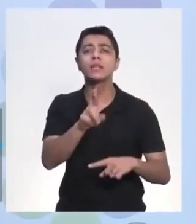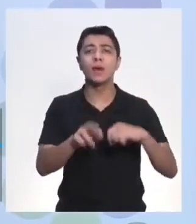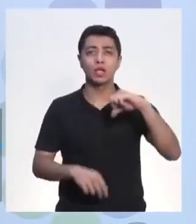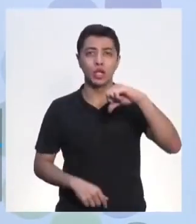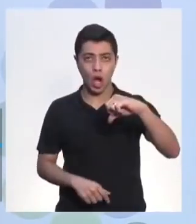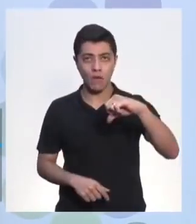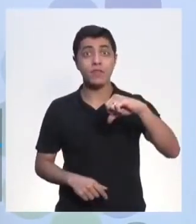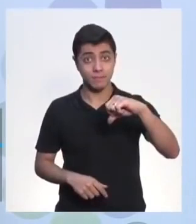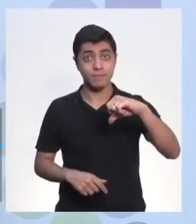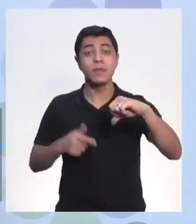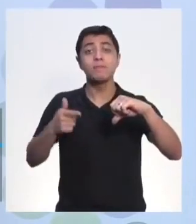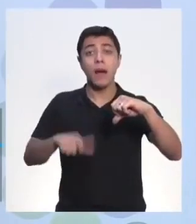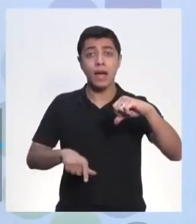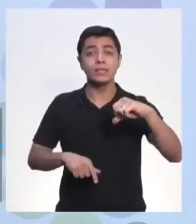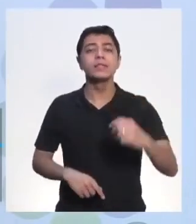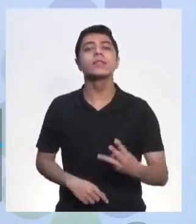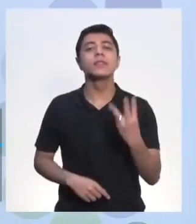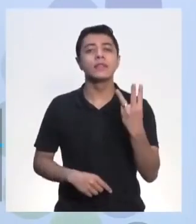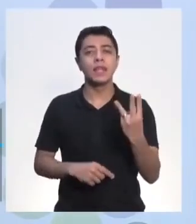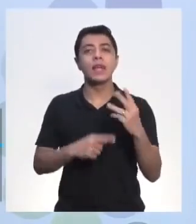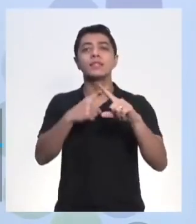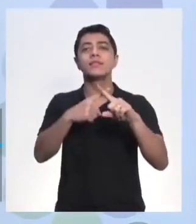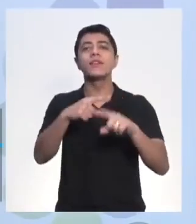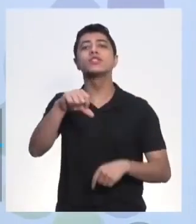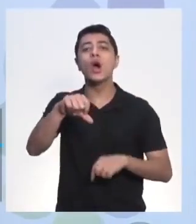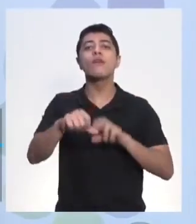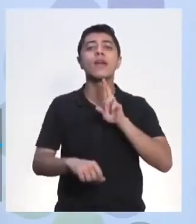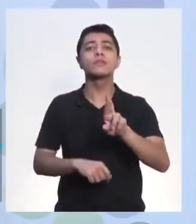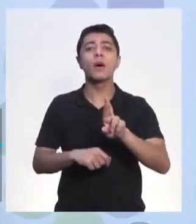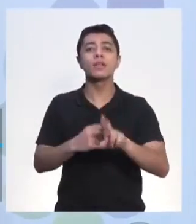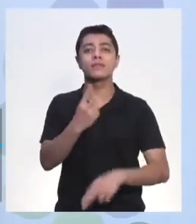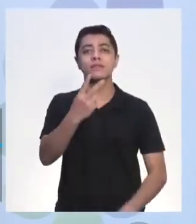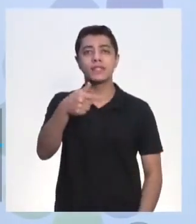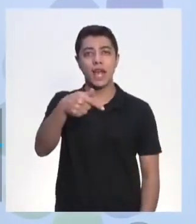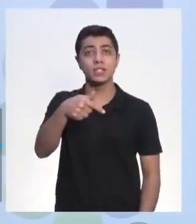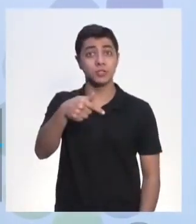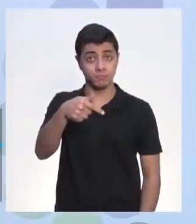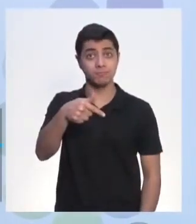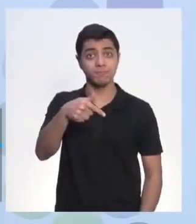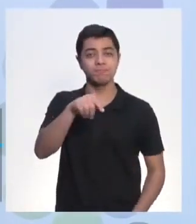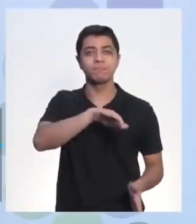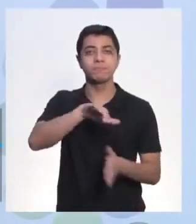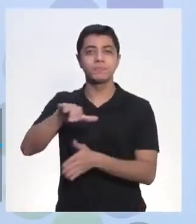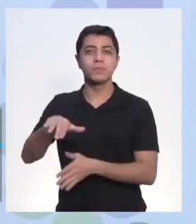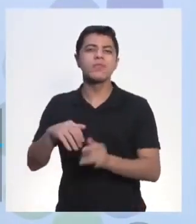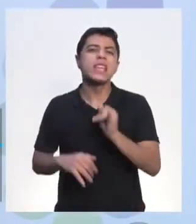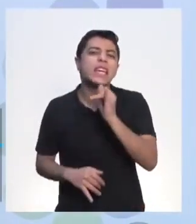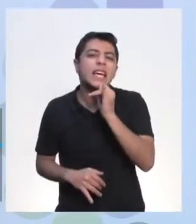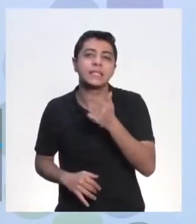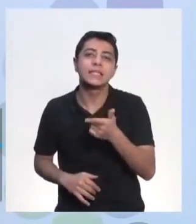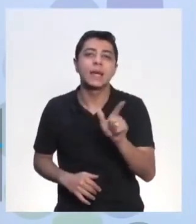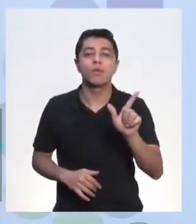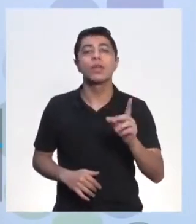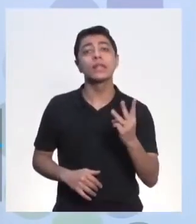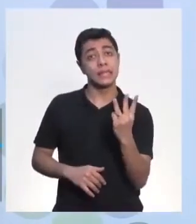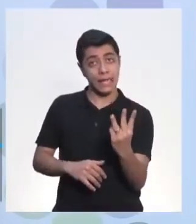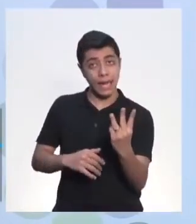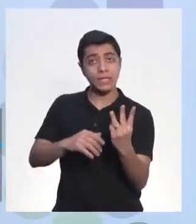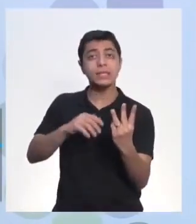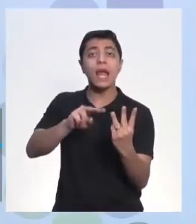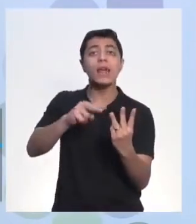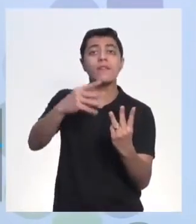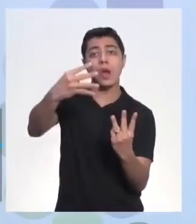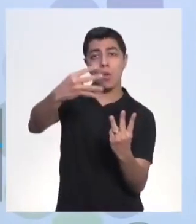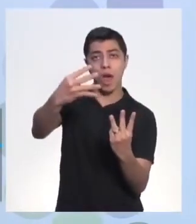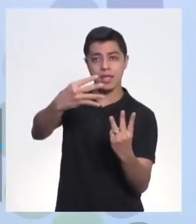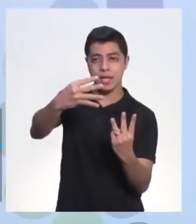daria 27. Ah, então, professora, se eu tiver 3 elevado à quarta, você vai pegar o número 3 e vai repetir 4 vezes e